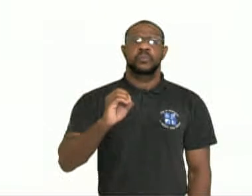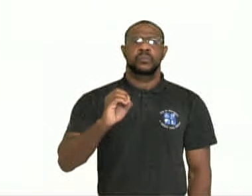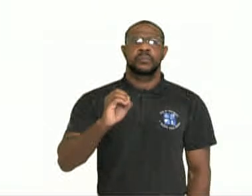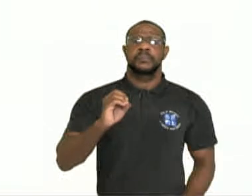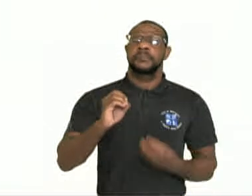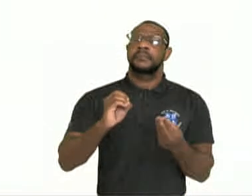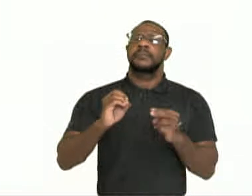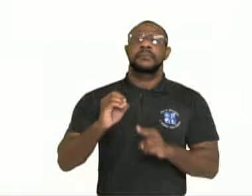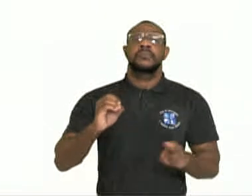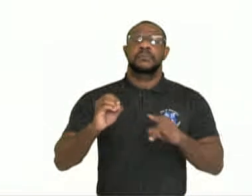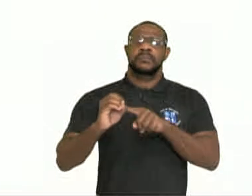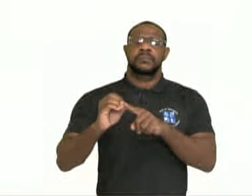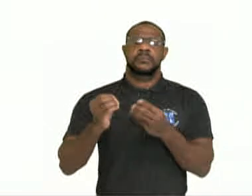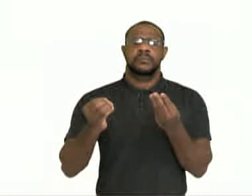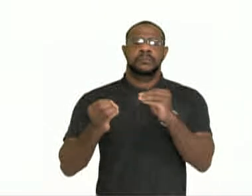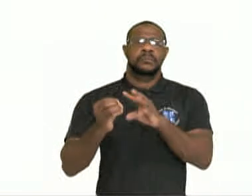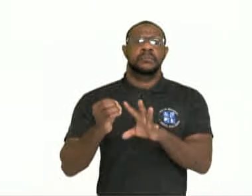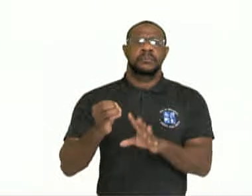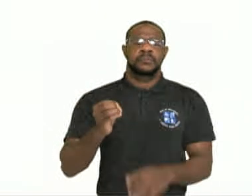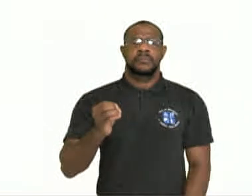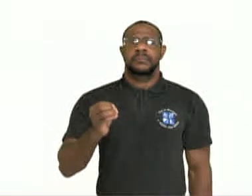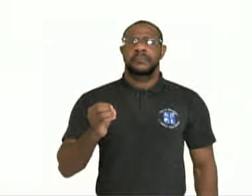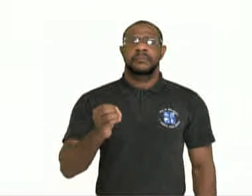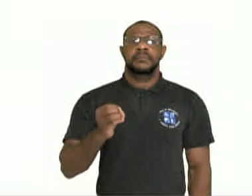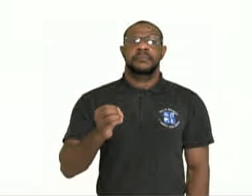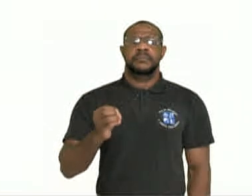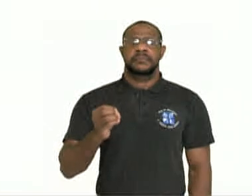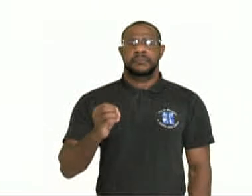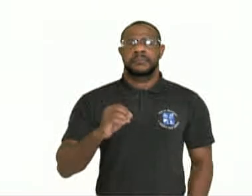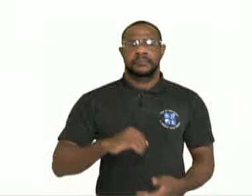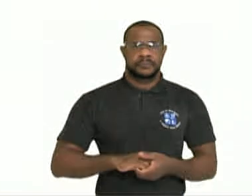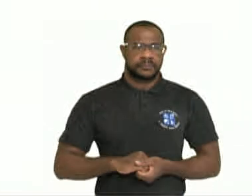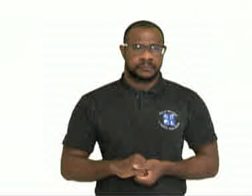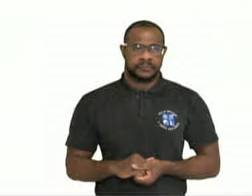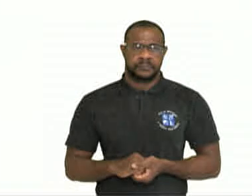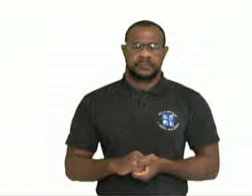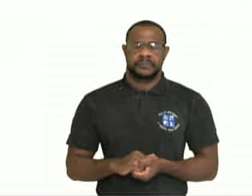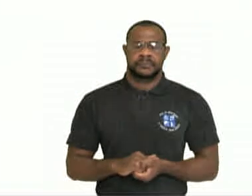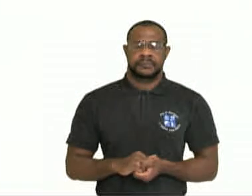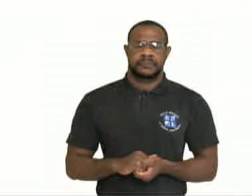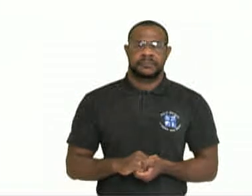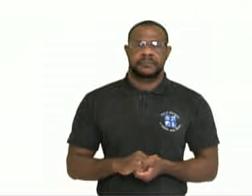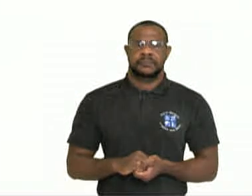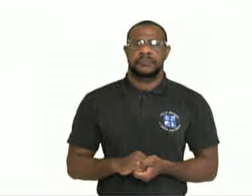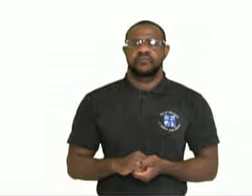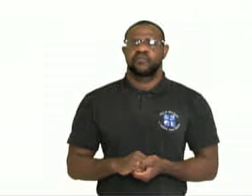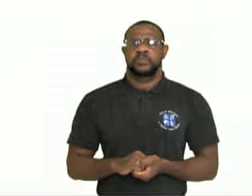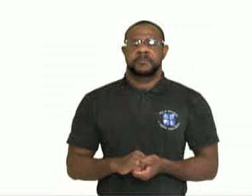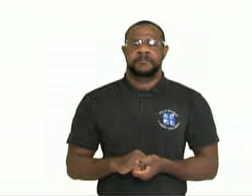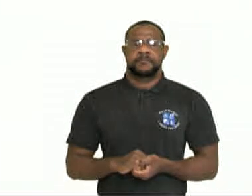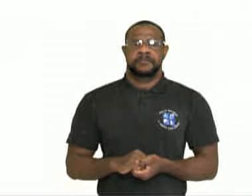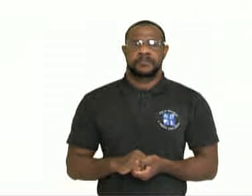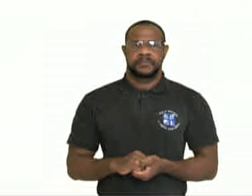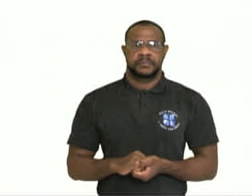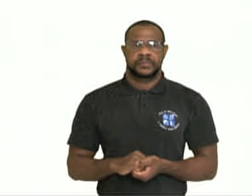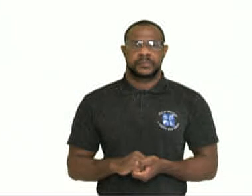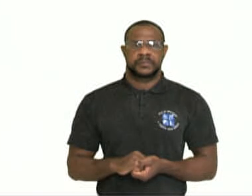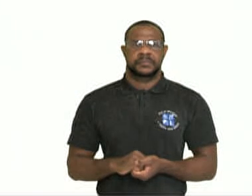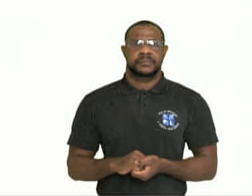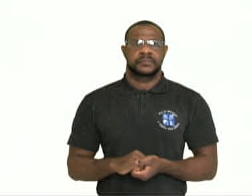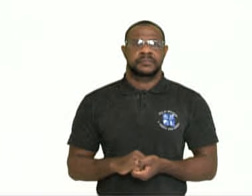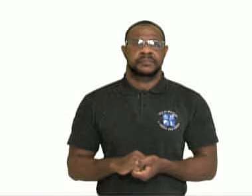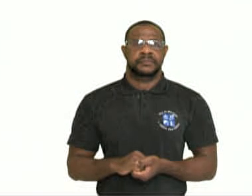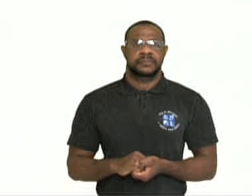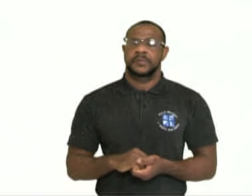foi empleada para apresentar alternativas distintas de quem poderia ser Elcira.